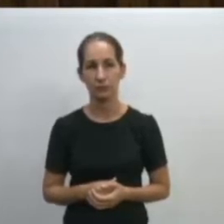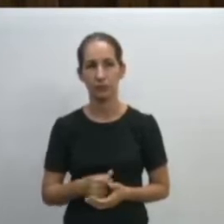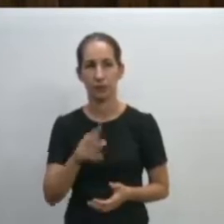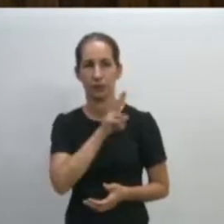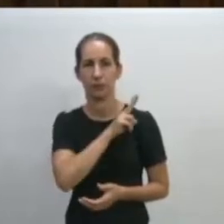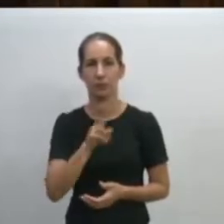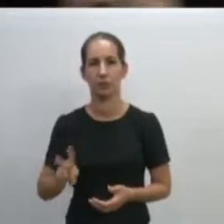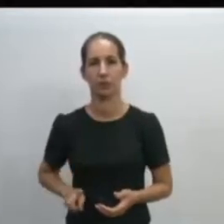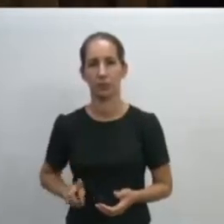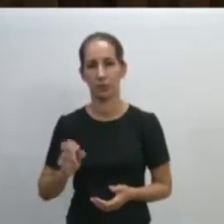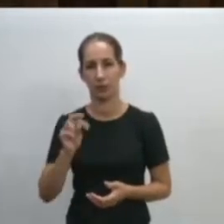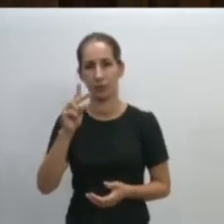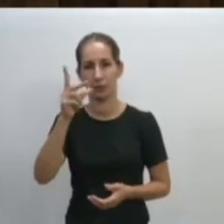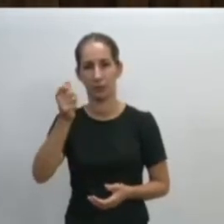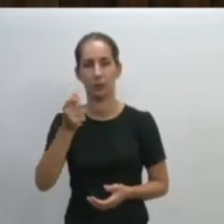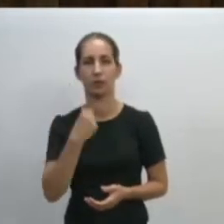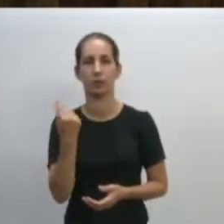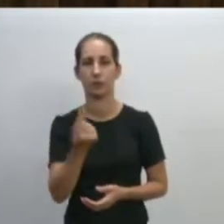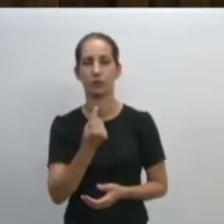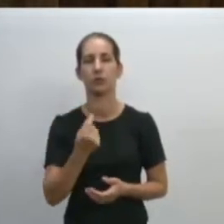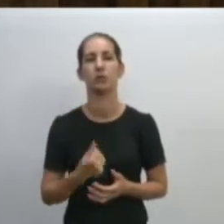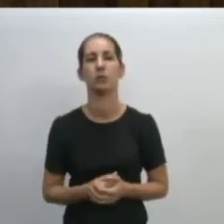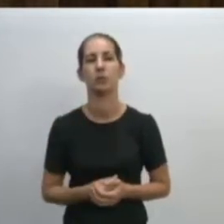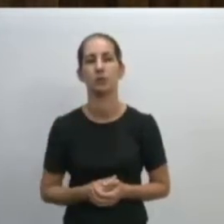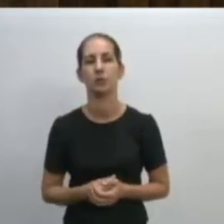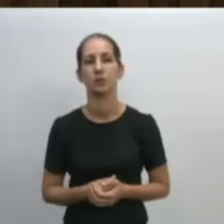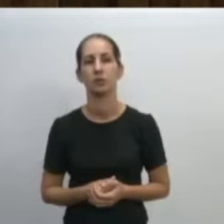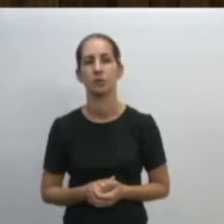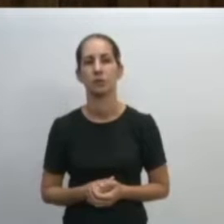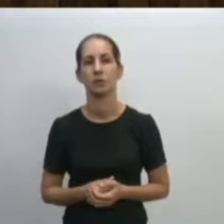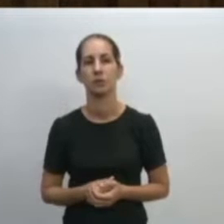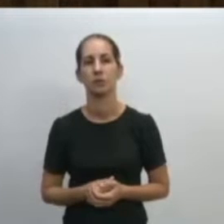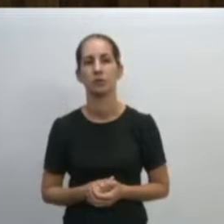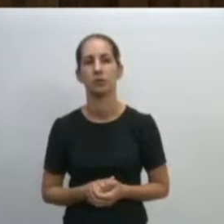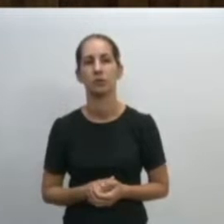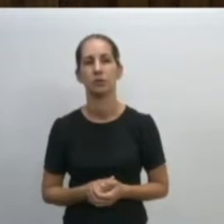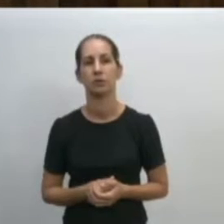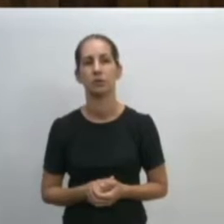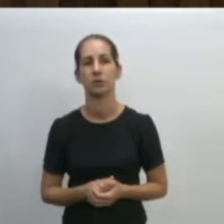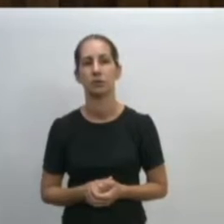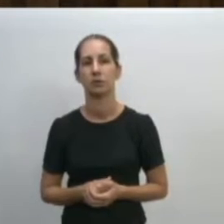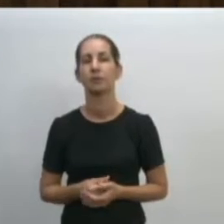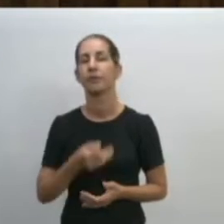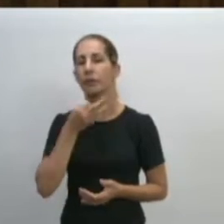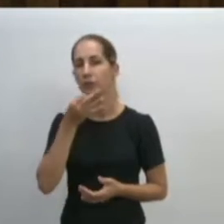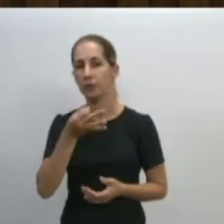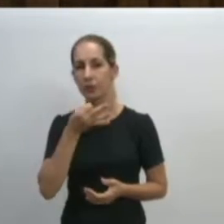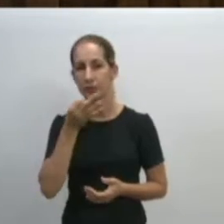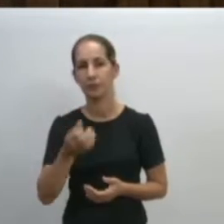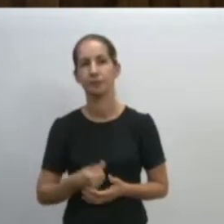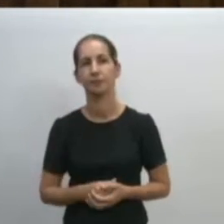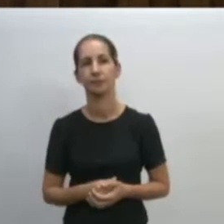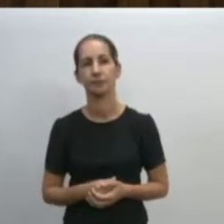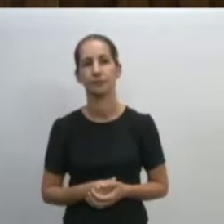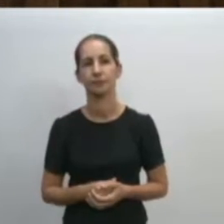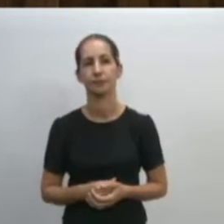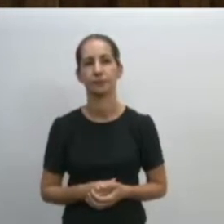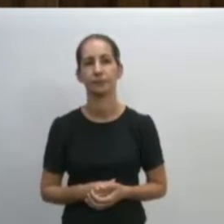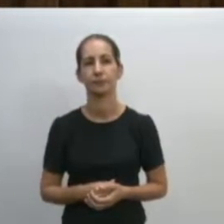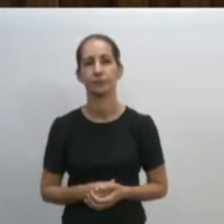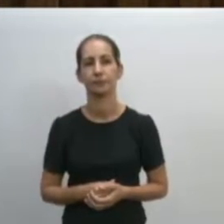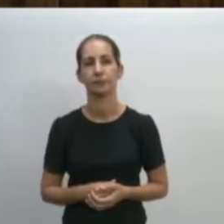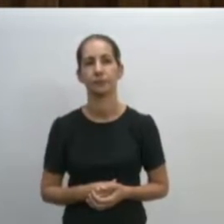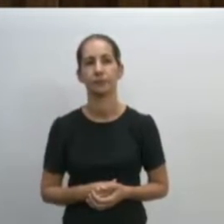Vereadora Ana Paula, nós iremos, a Vossa Excelência deu uma sugestão aqui em relação a